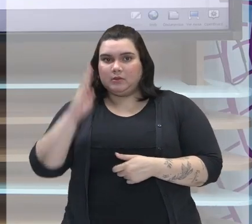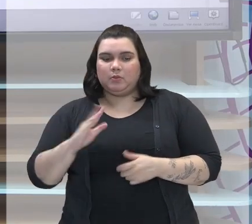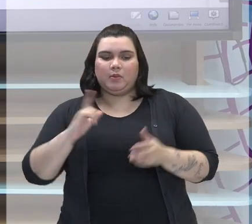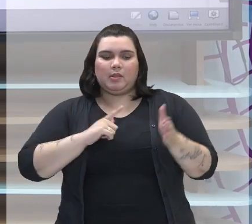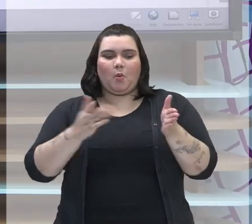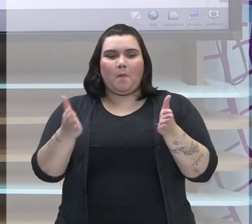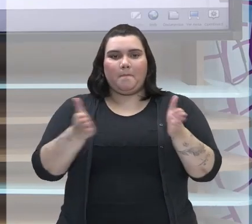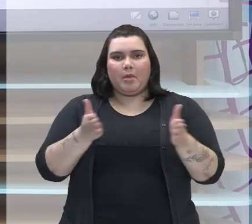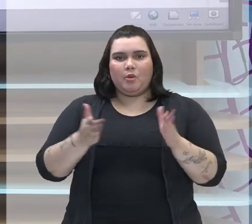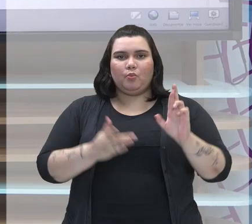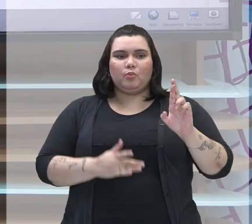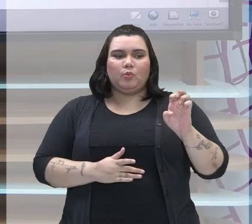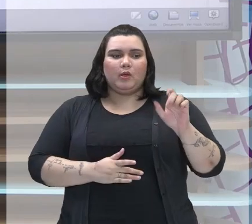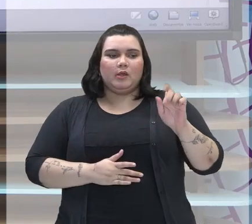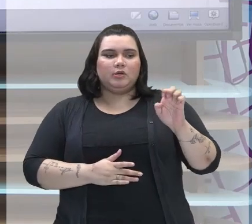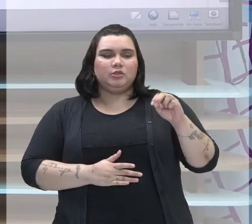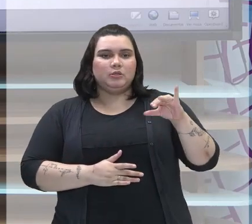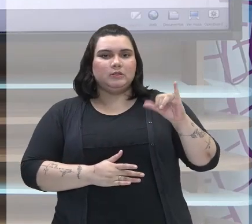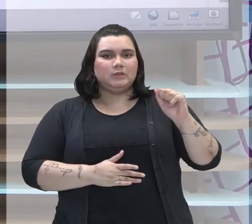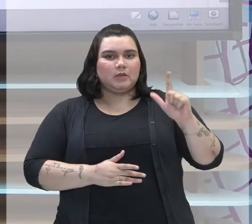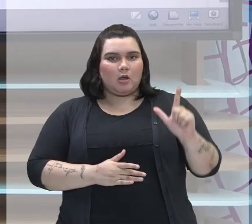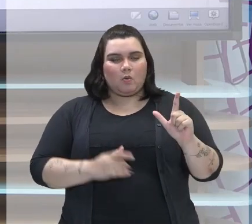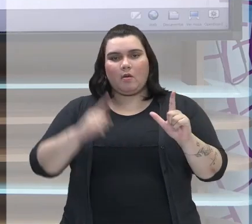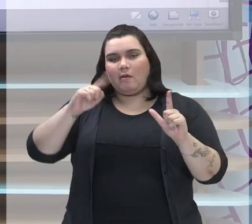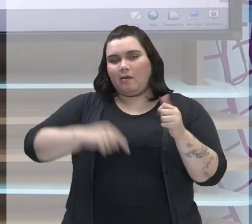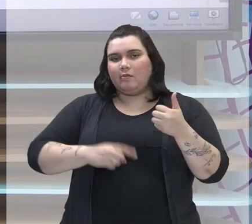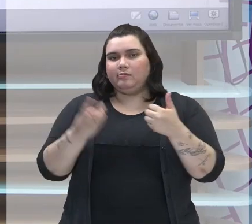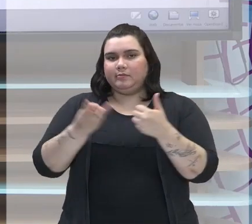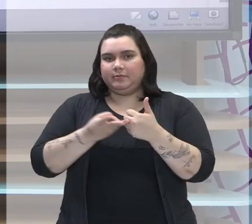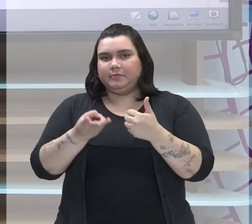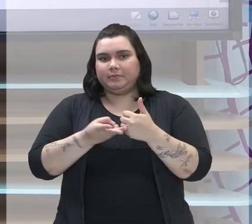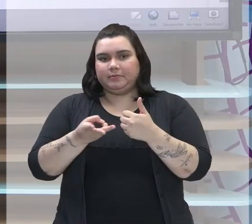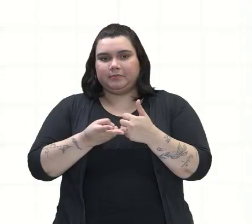período regencial. Vamos ao texto.